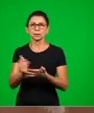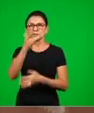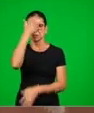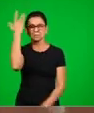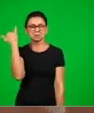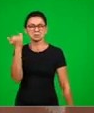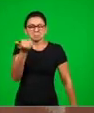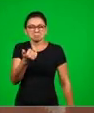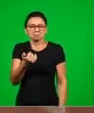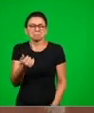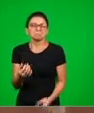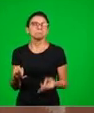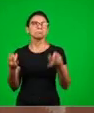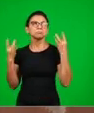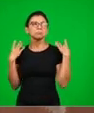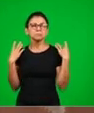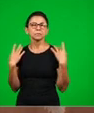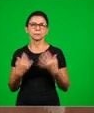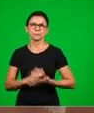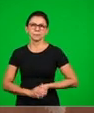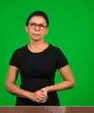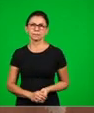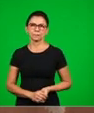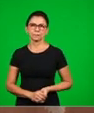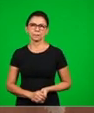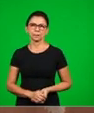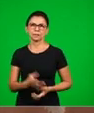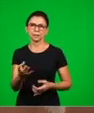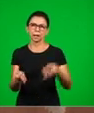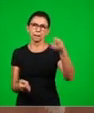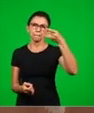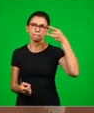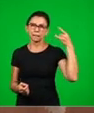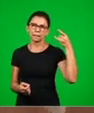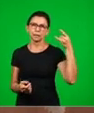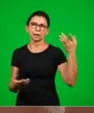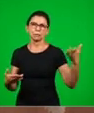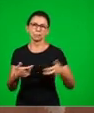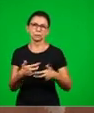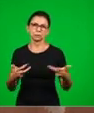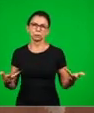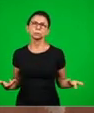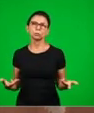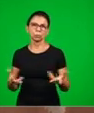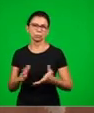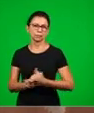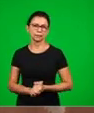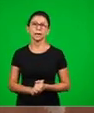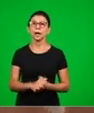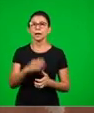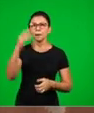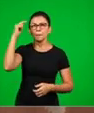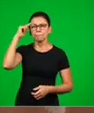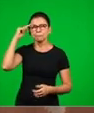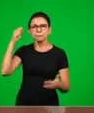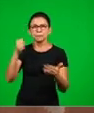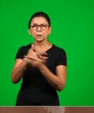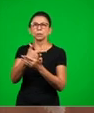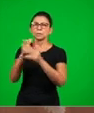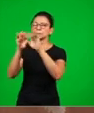para qualquer coisa, para comprar alguma coisa que eles acham que vão comprar, inclusive até céu e eternidade, e fé